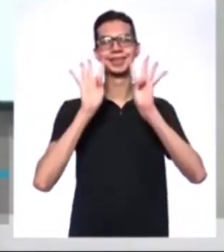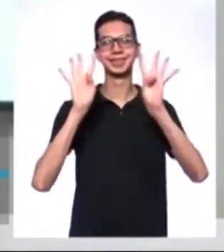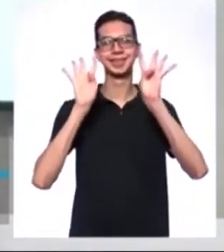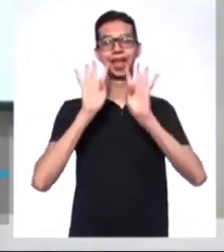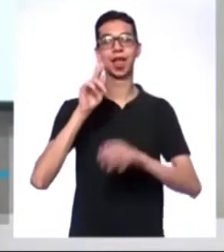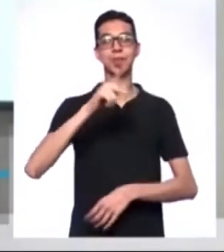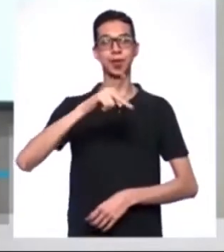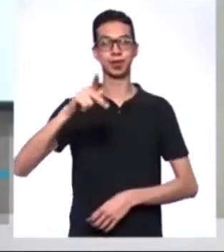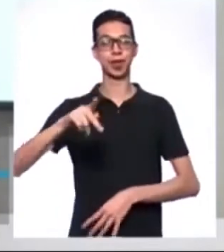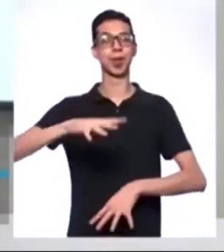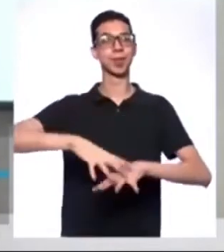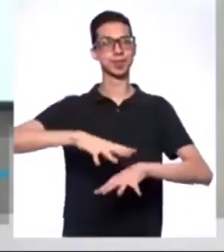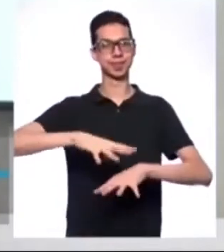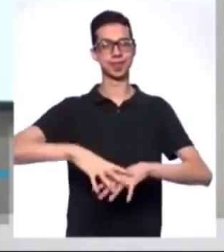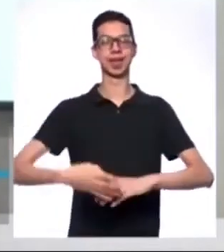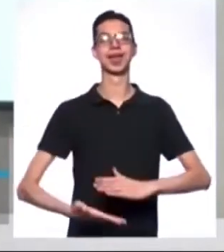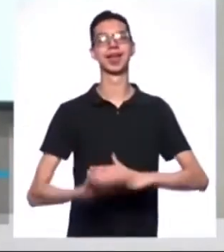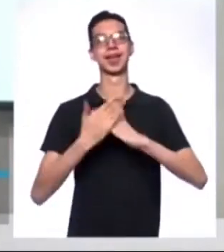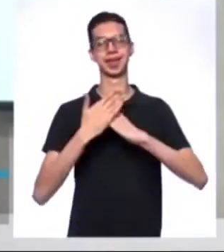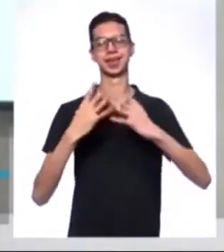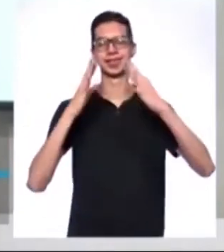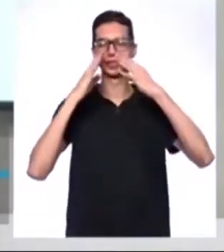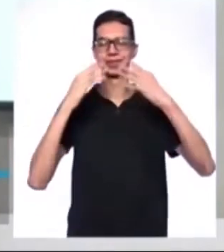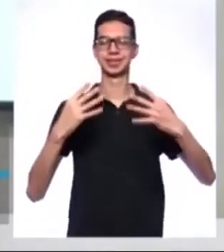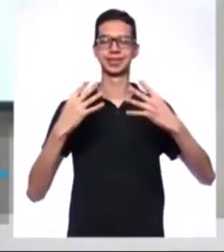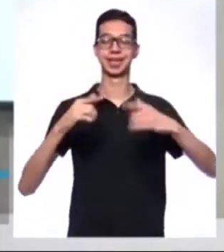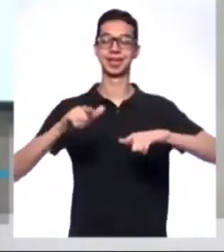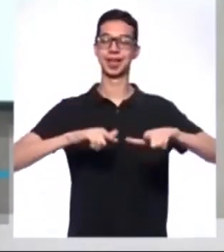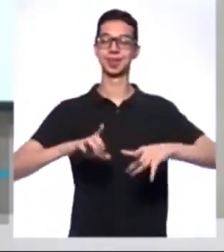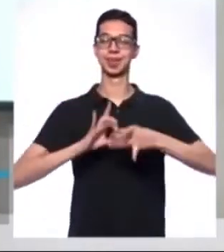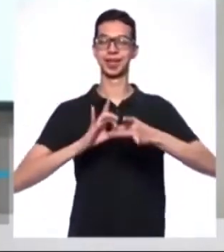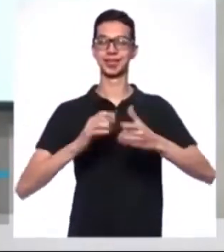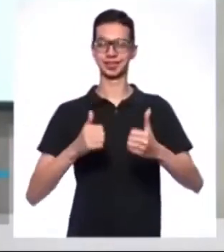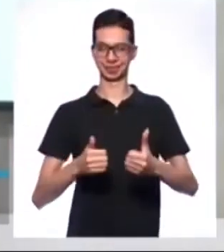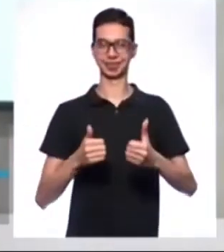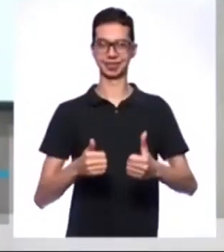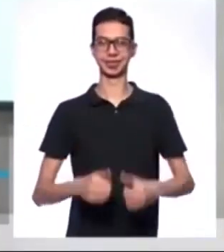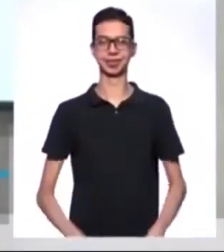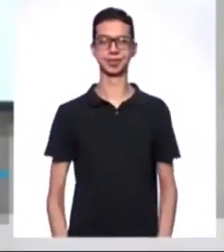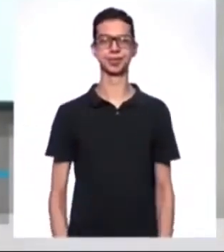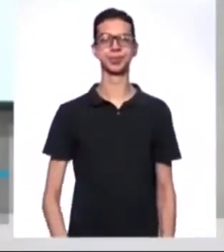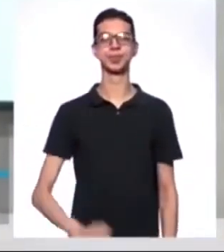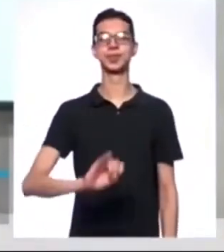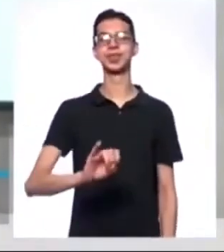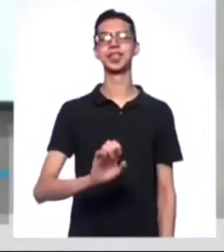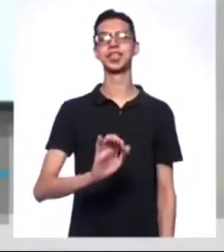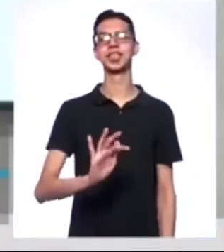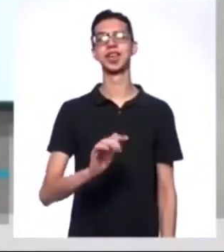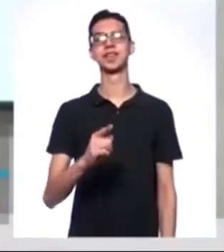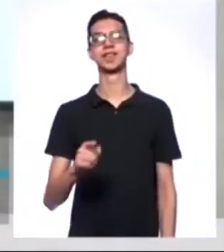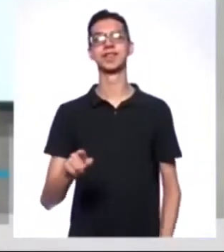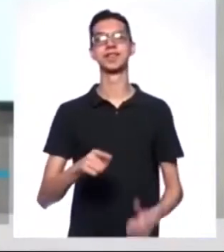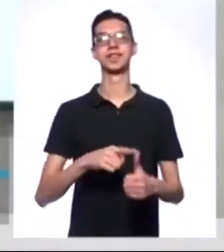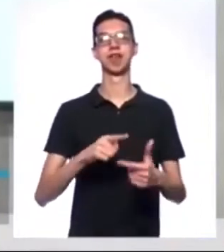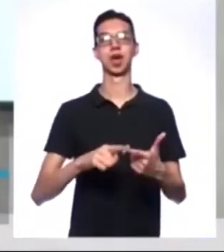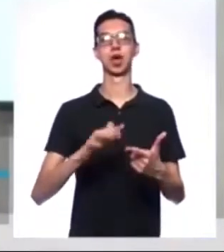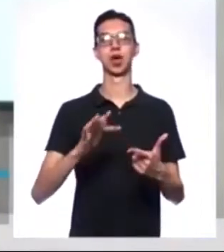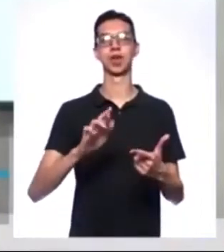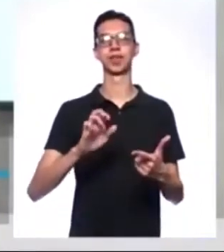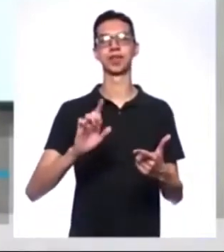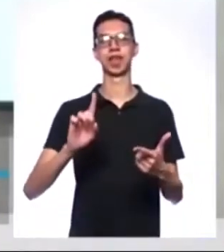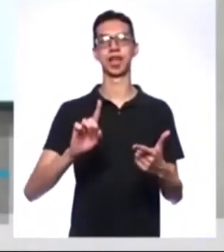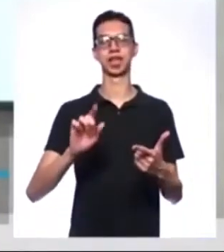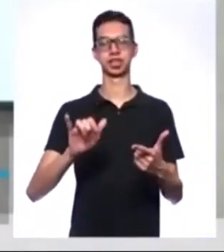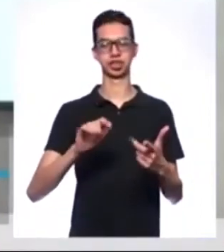professores de matemática que estão ajudando aí estão trabalhando com vocês Beleza Zé pão prédio Daniel e os professores